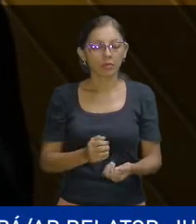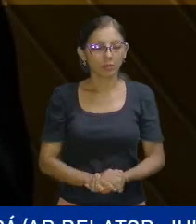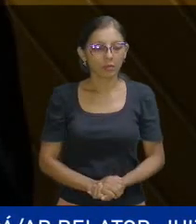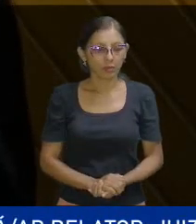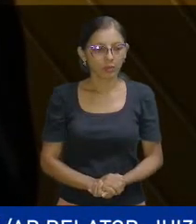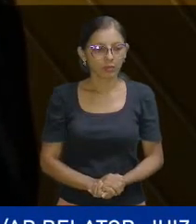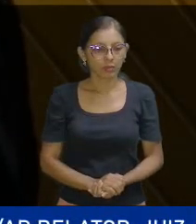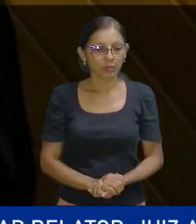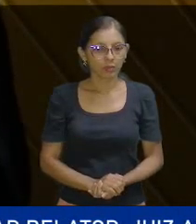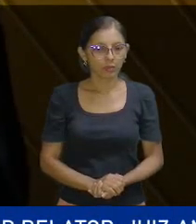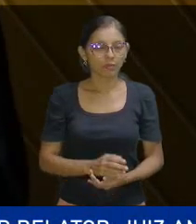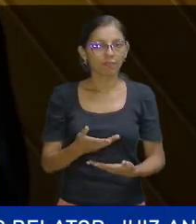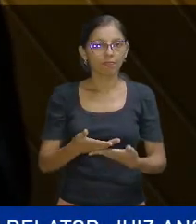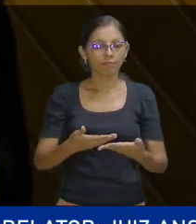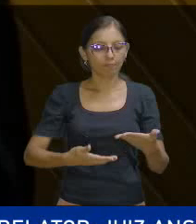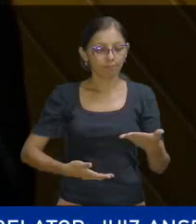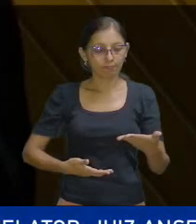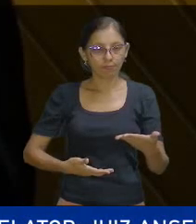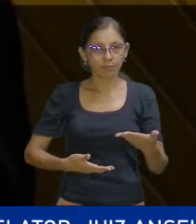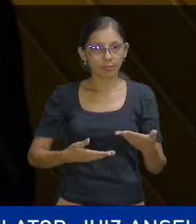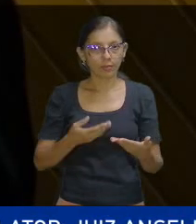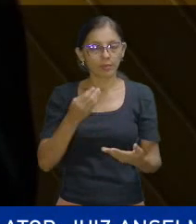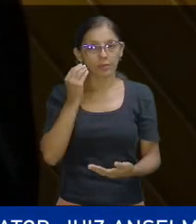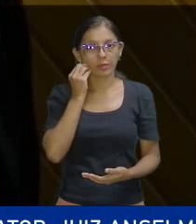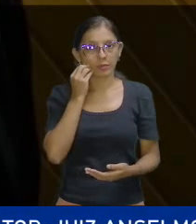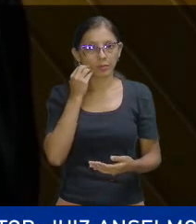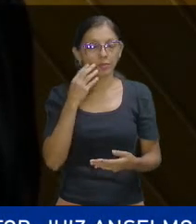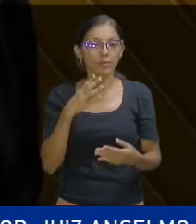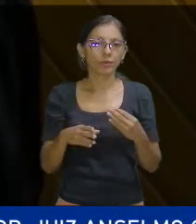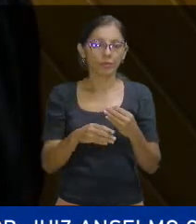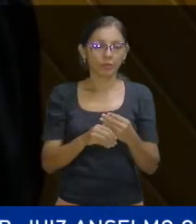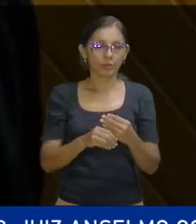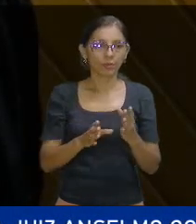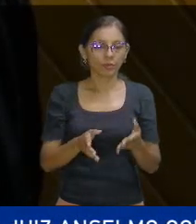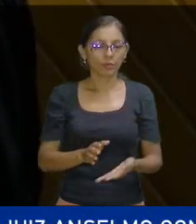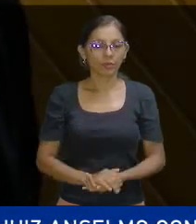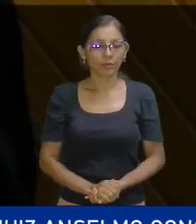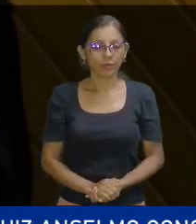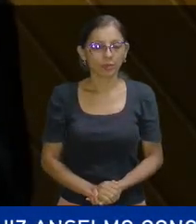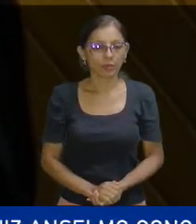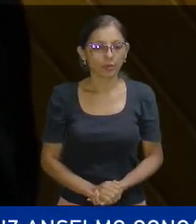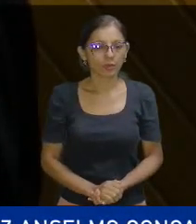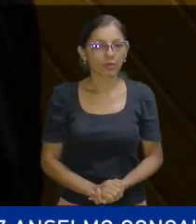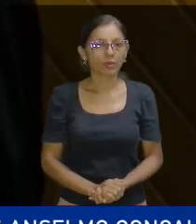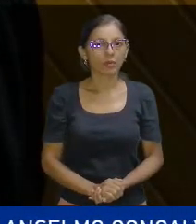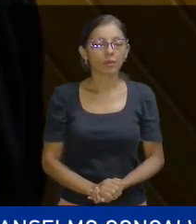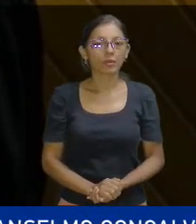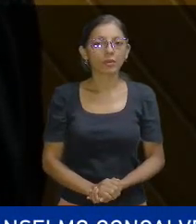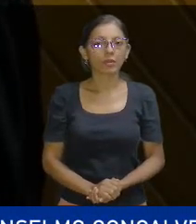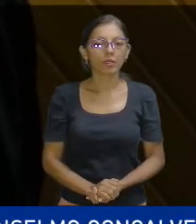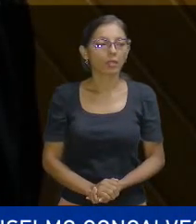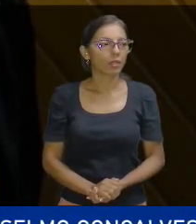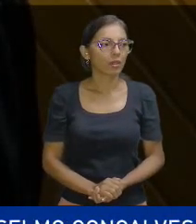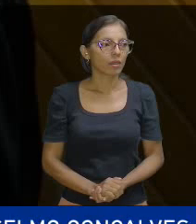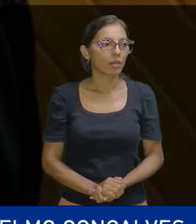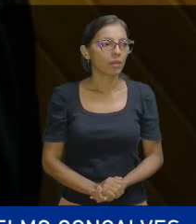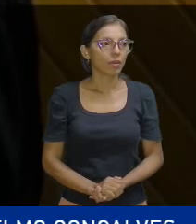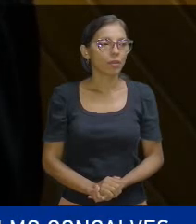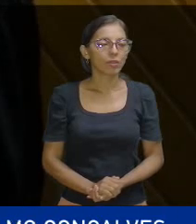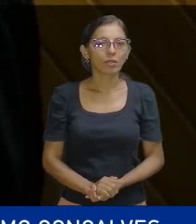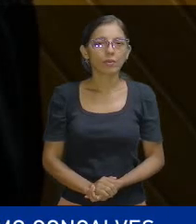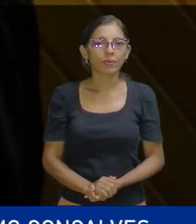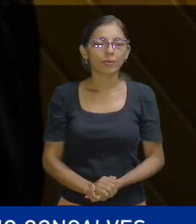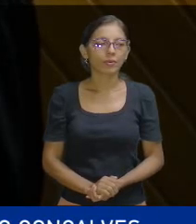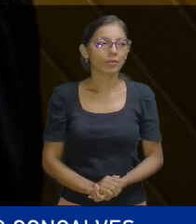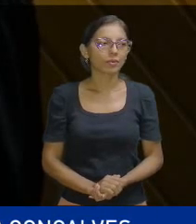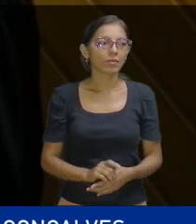notas apresentadas e dizendo que deve ser feito o recorte da quantia de R$ 22.400. A quinta nota, no